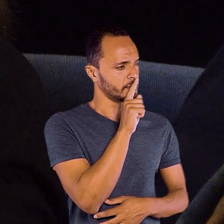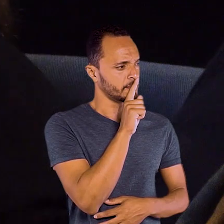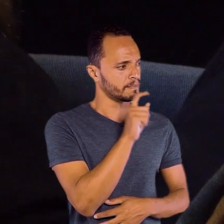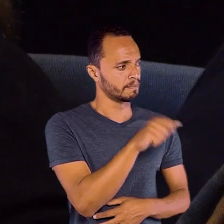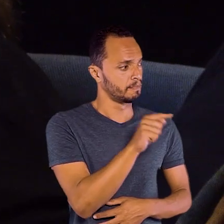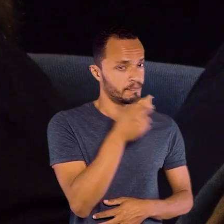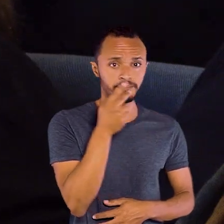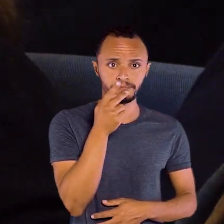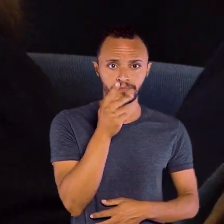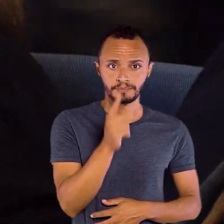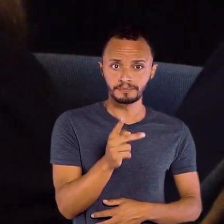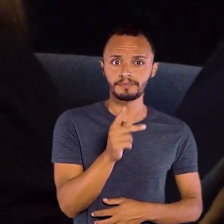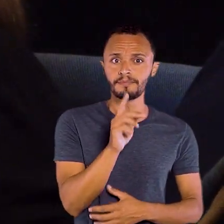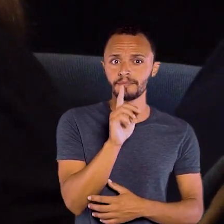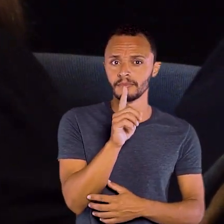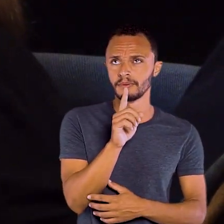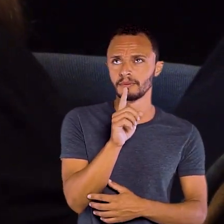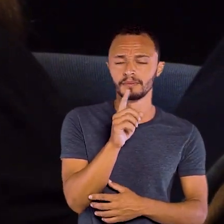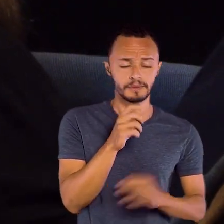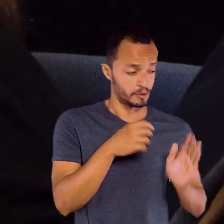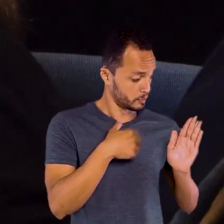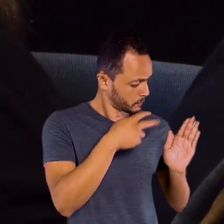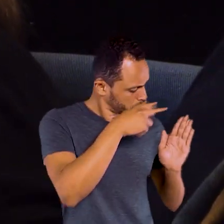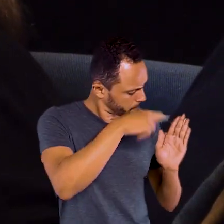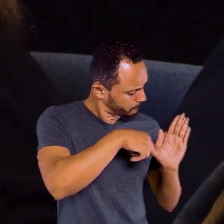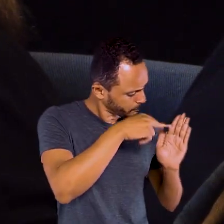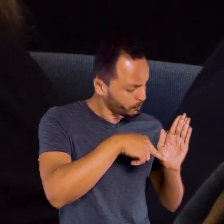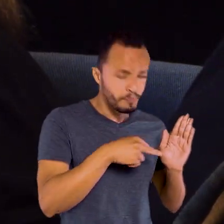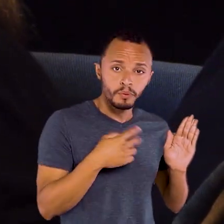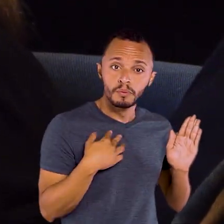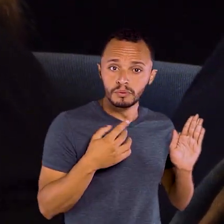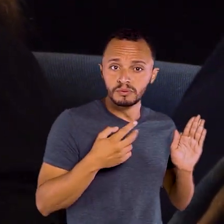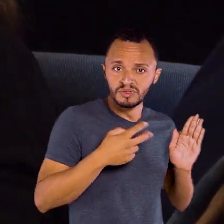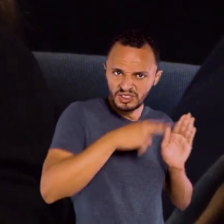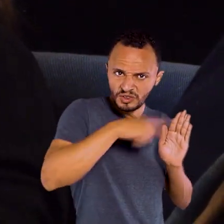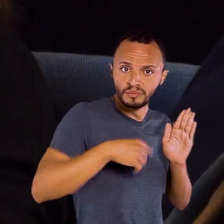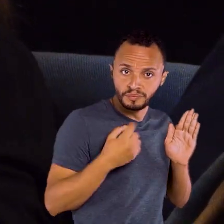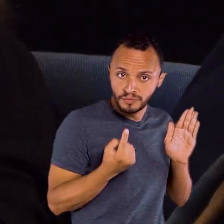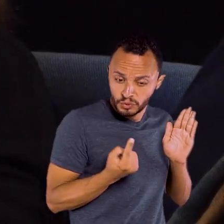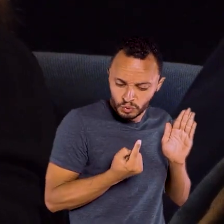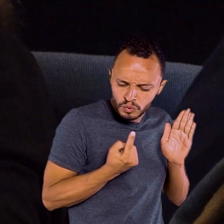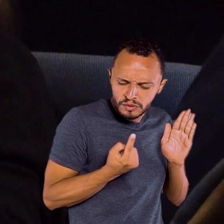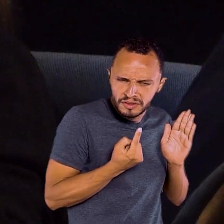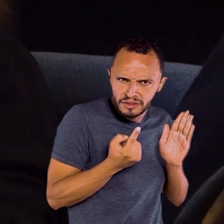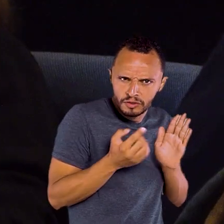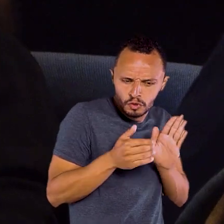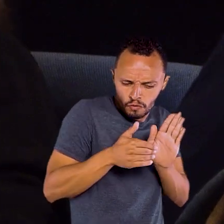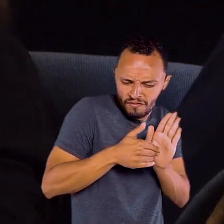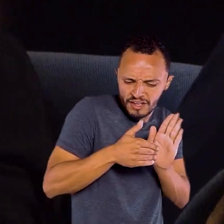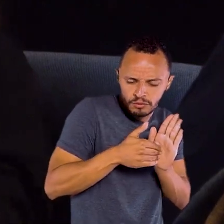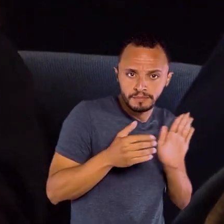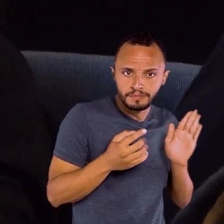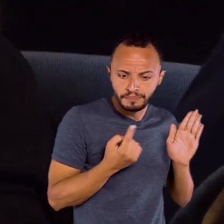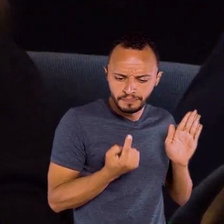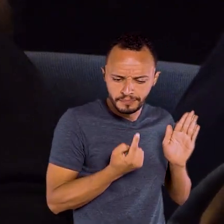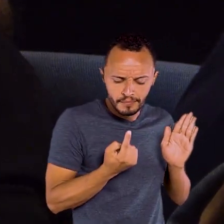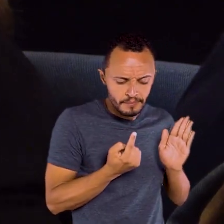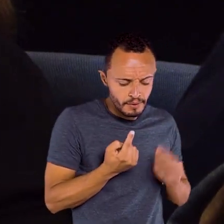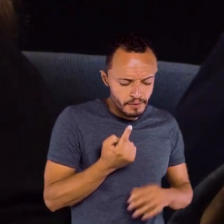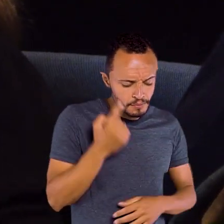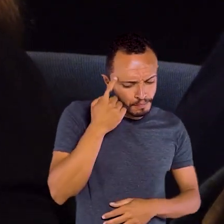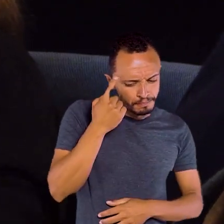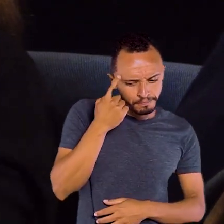mas já estou quase no finzinho, o Solitária, e eu pensei nisso desde o começo